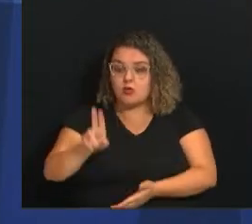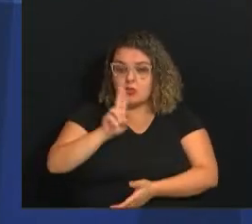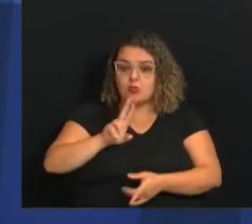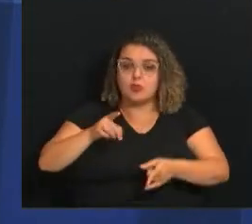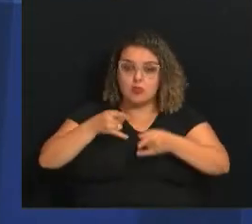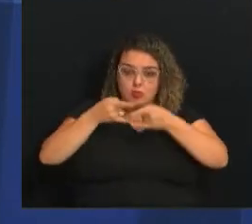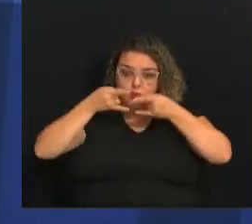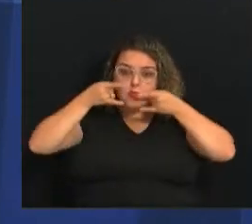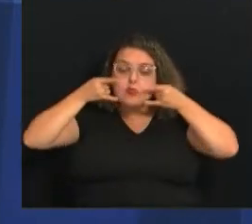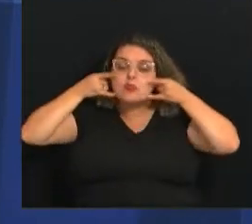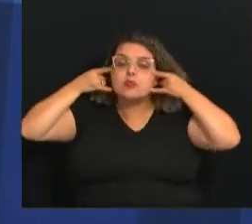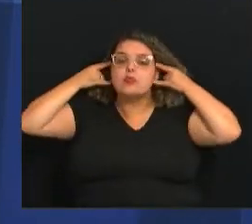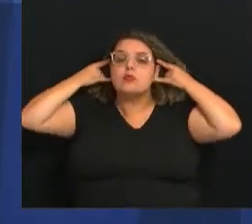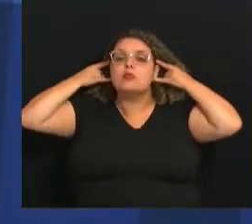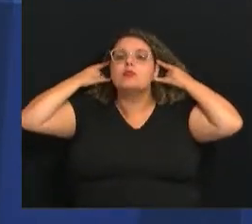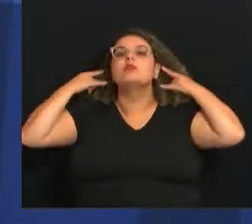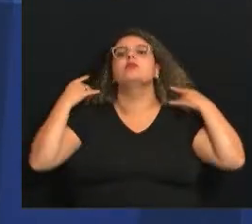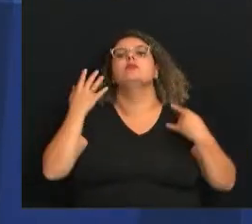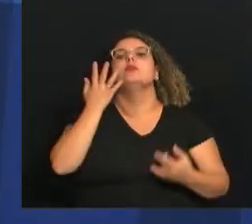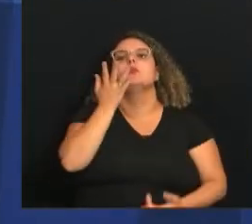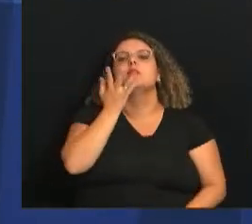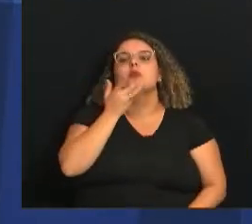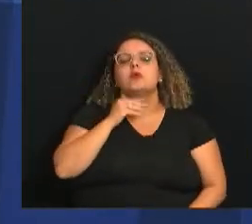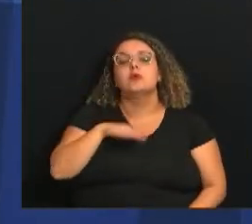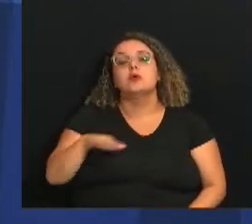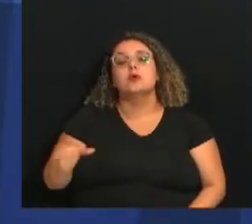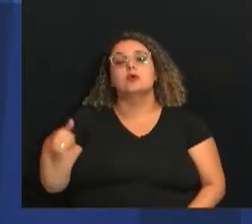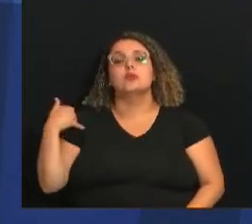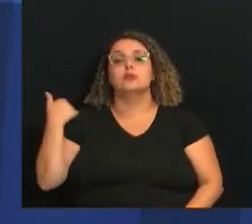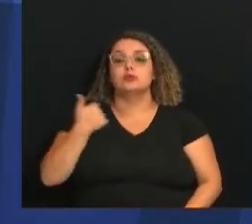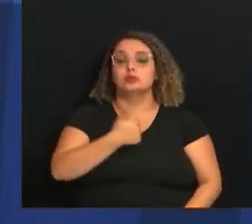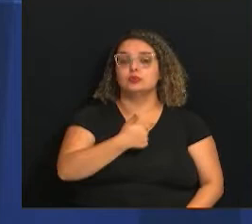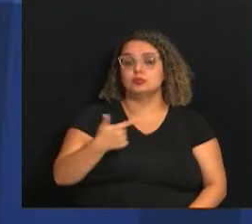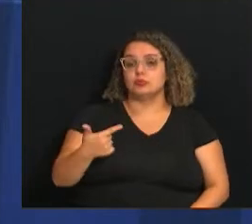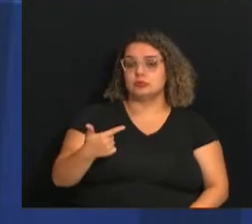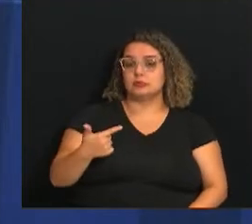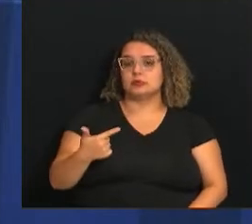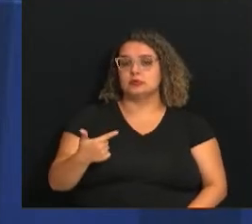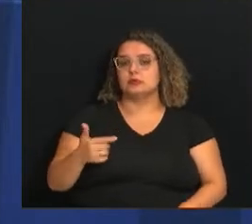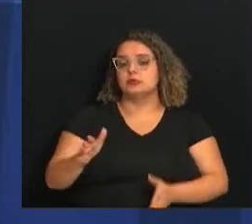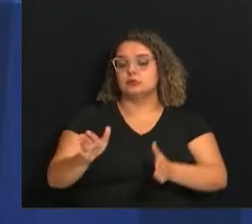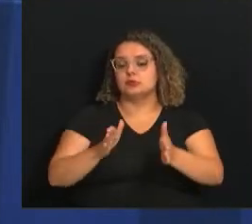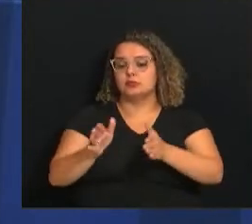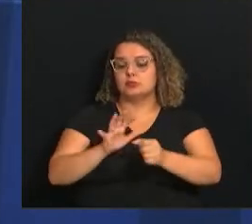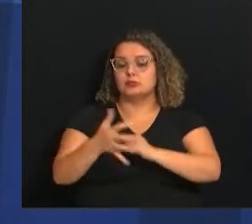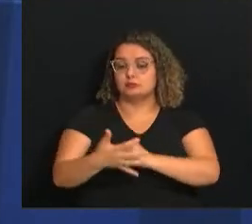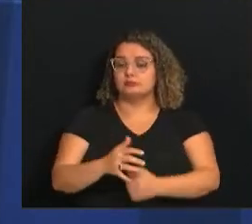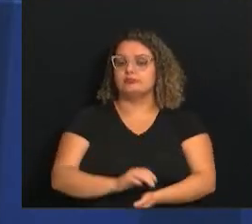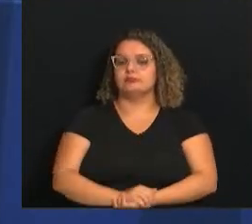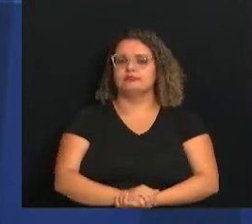por crianças de até 12 anos durante a pandemia da Covid-19.